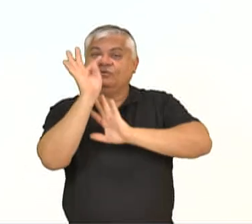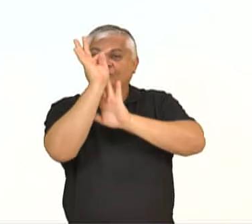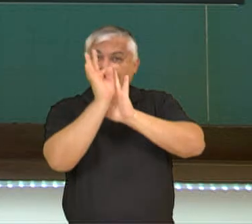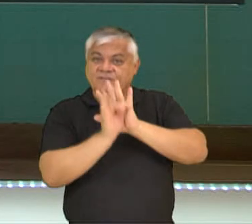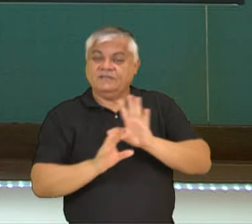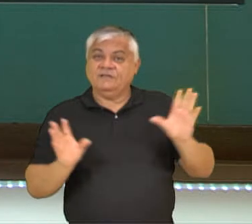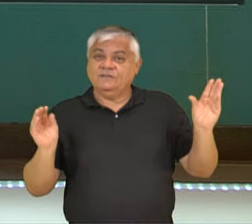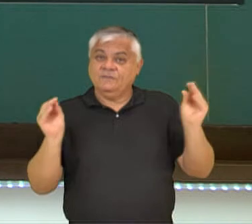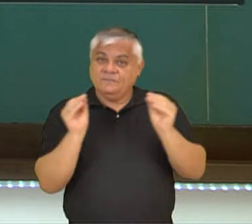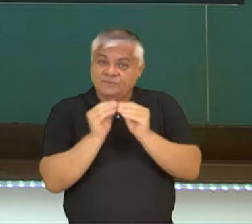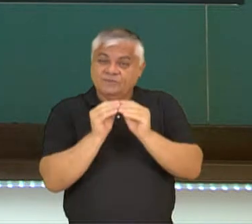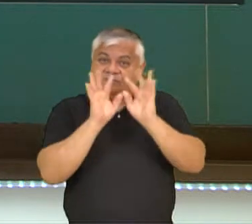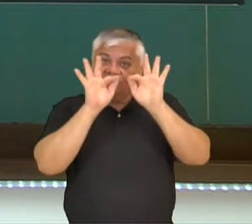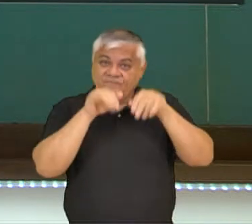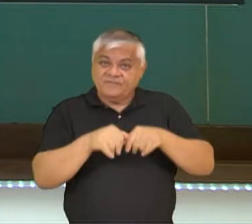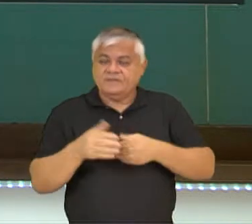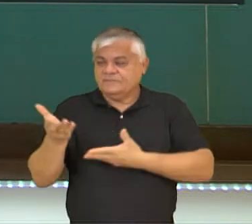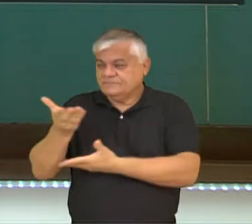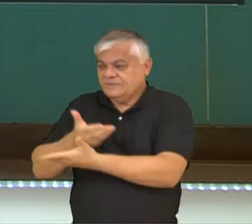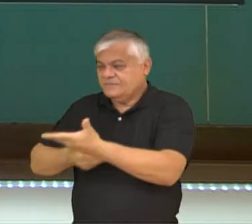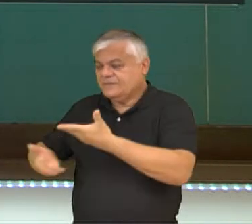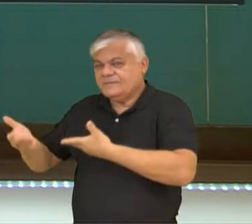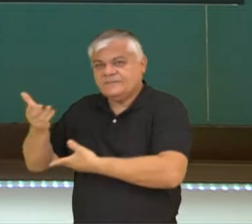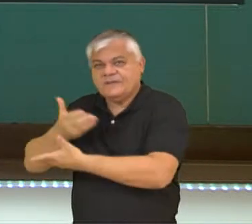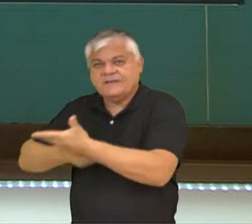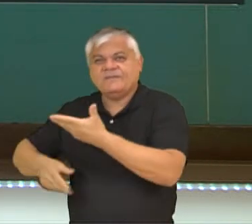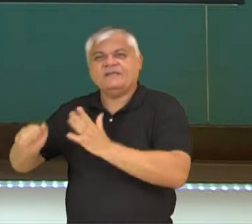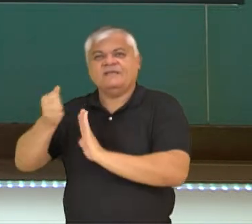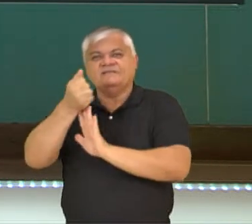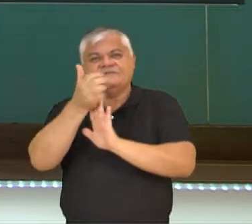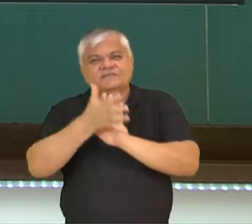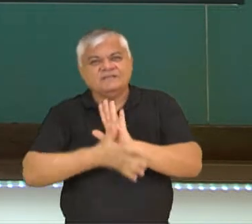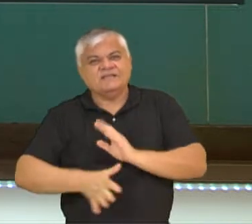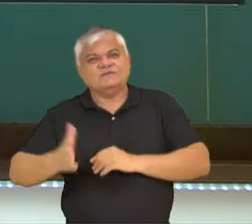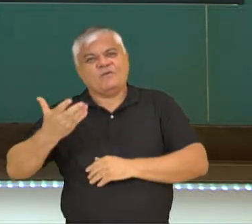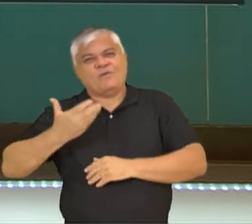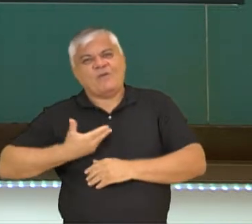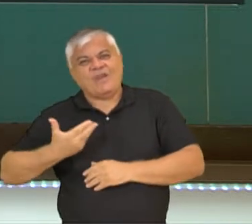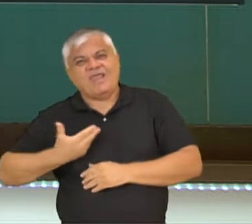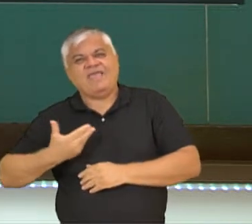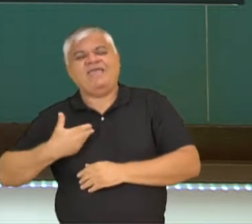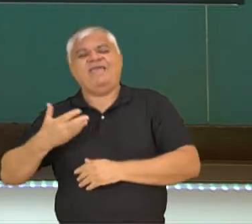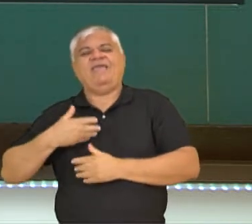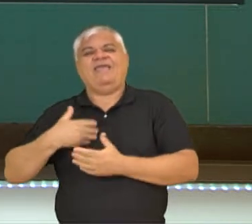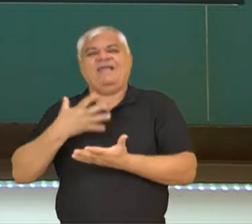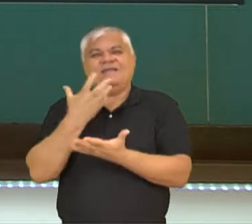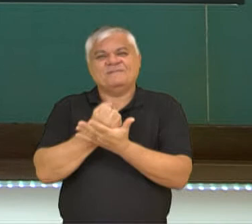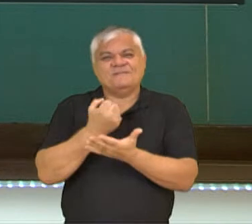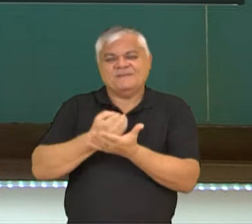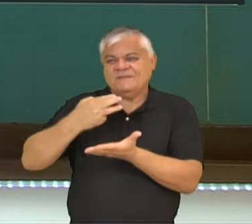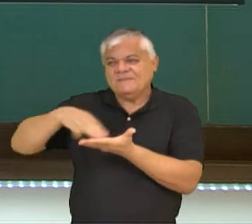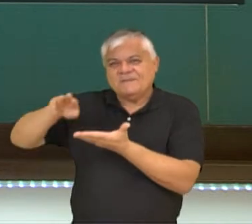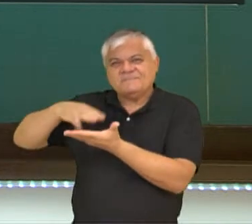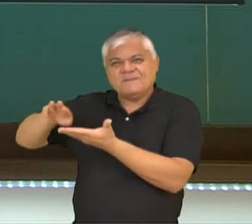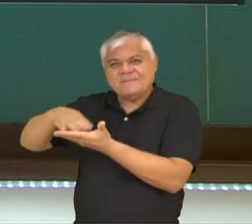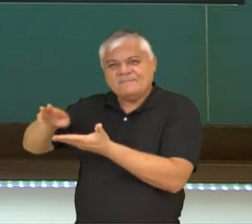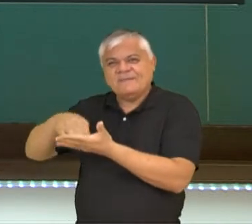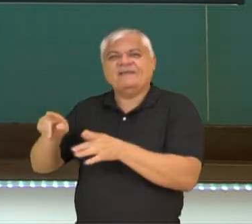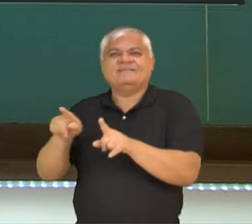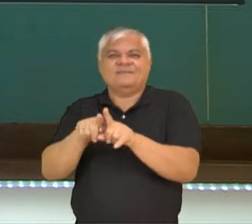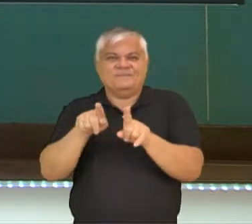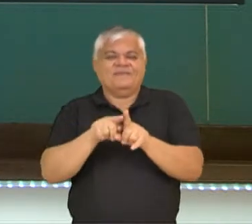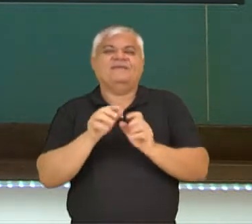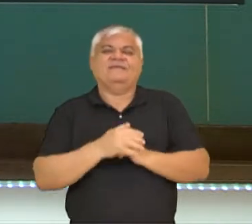com seus colegas. Hoje você pode compartilhar suas atividades através dos seus aplicativos de mensagem também.